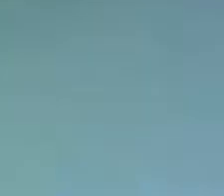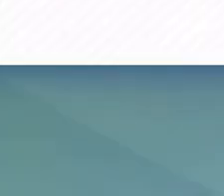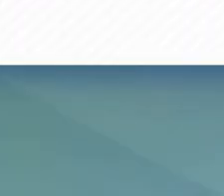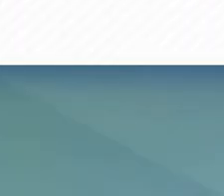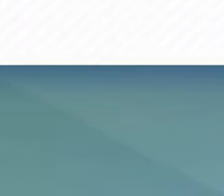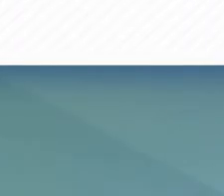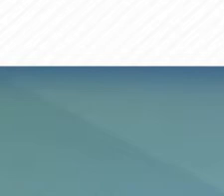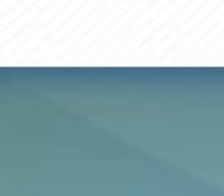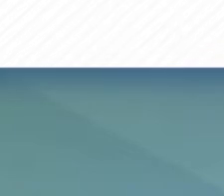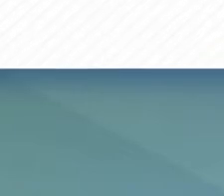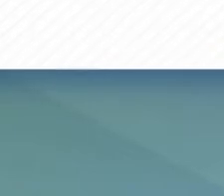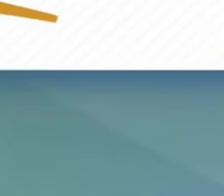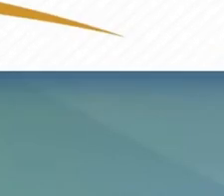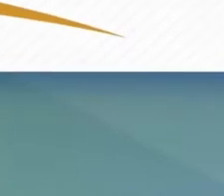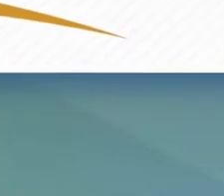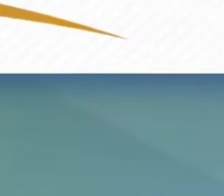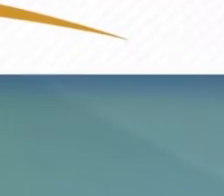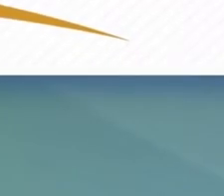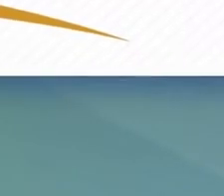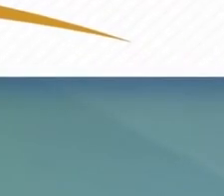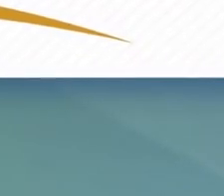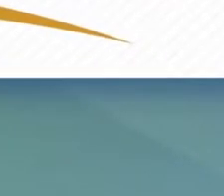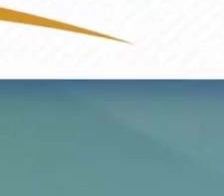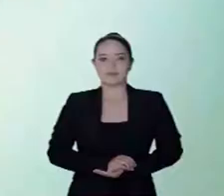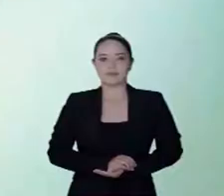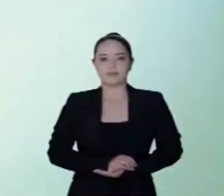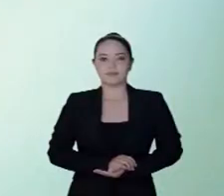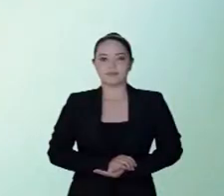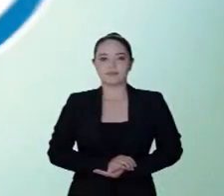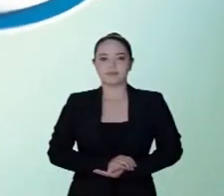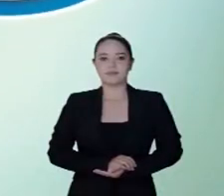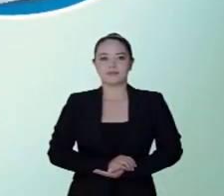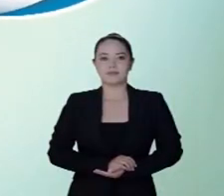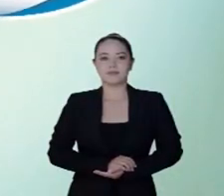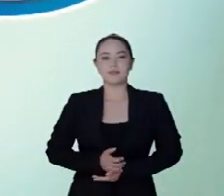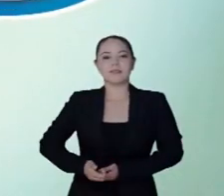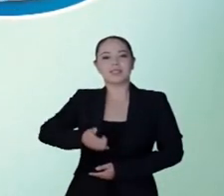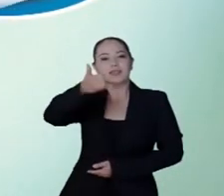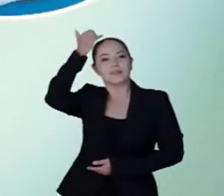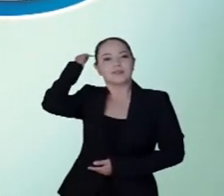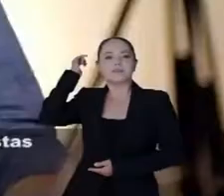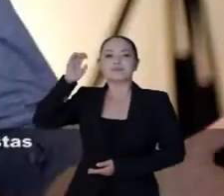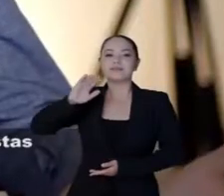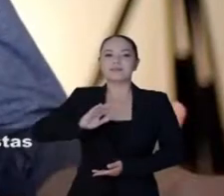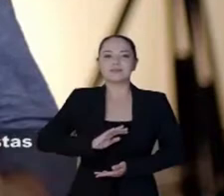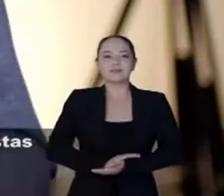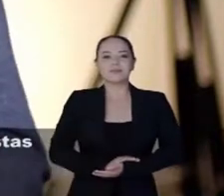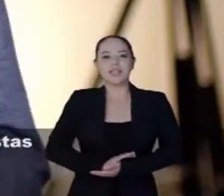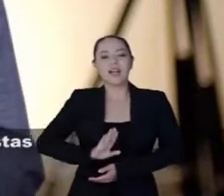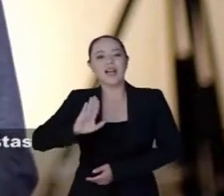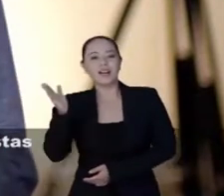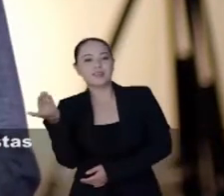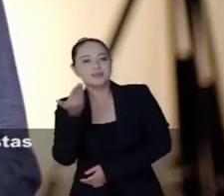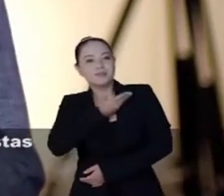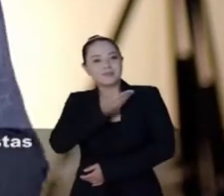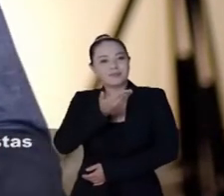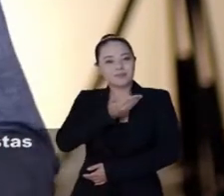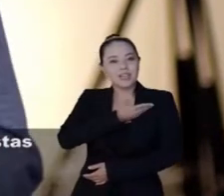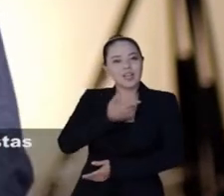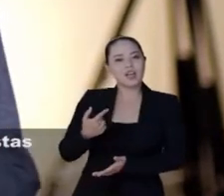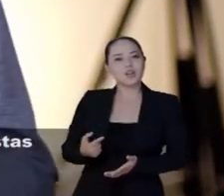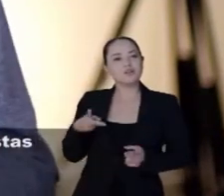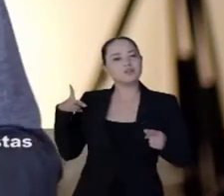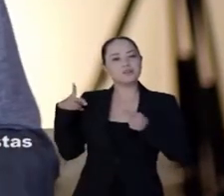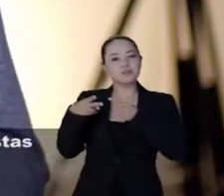Humberto 3, o precarou! Júnior Bocchi. Olá, amigas e amigos.